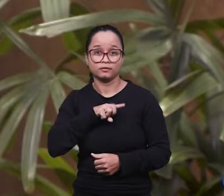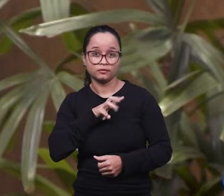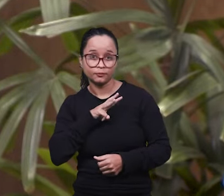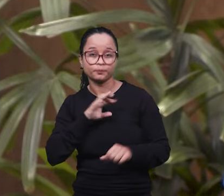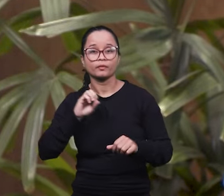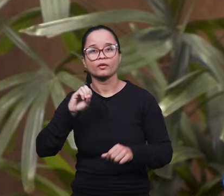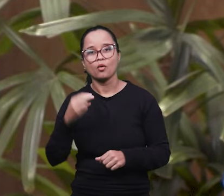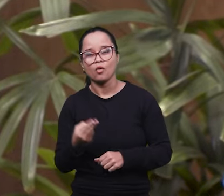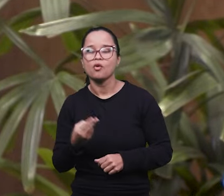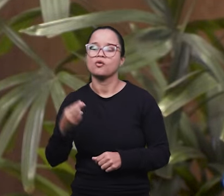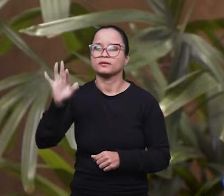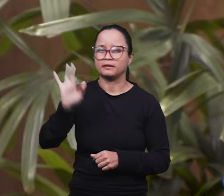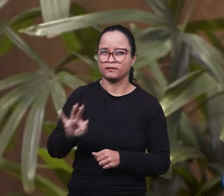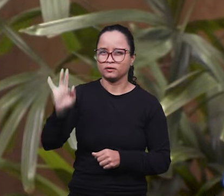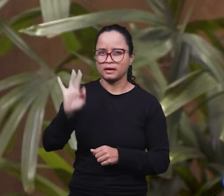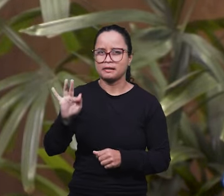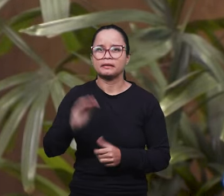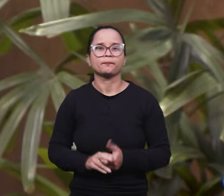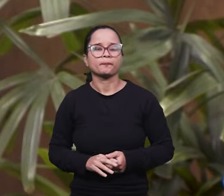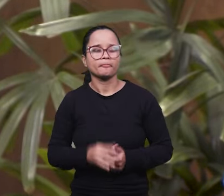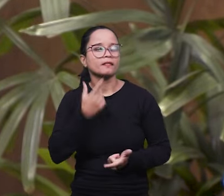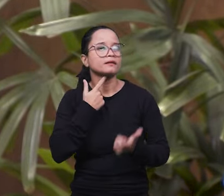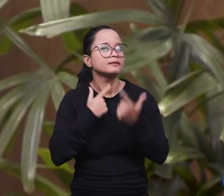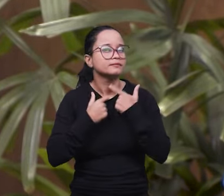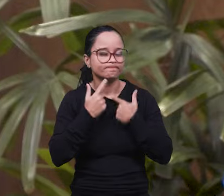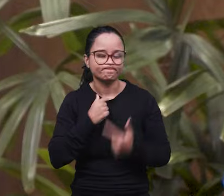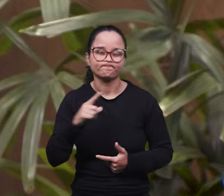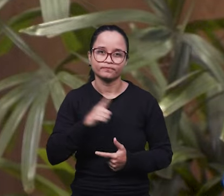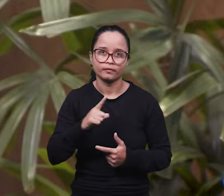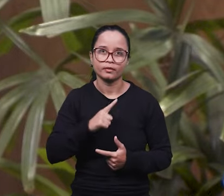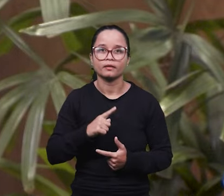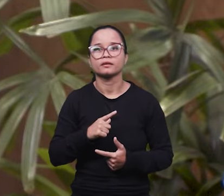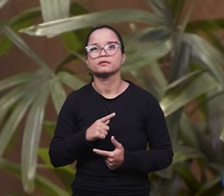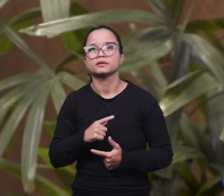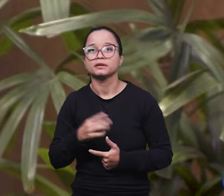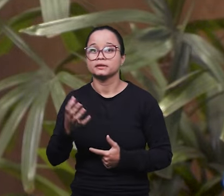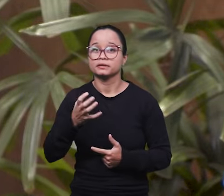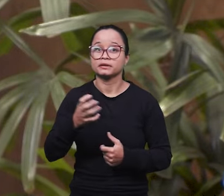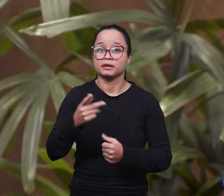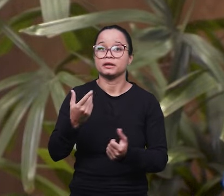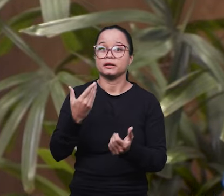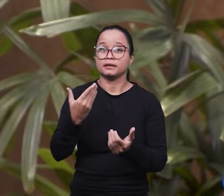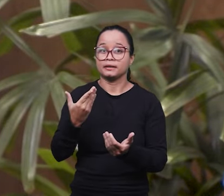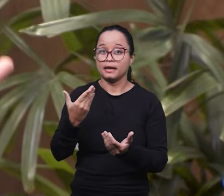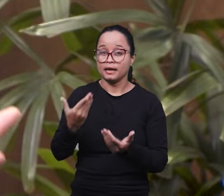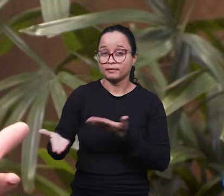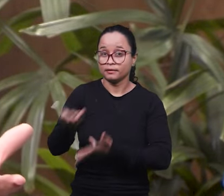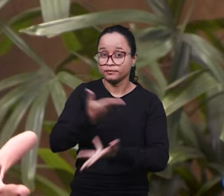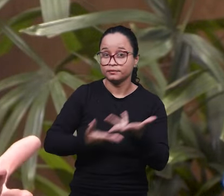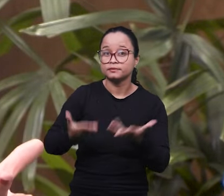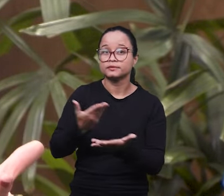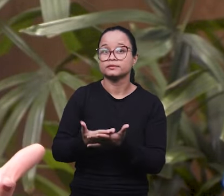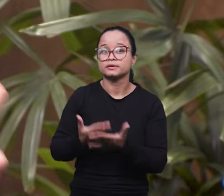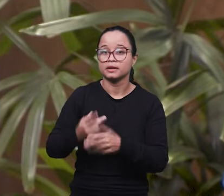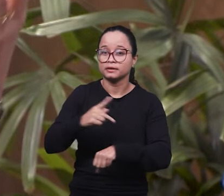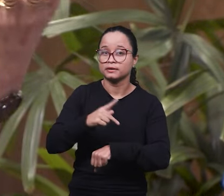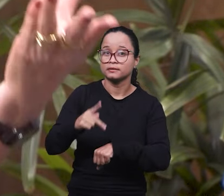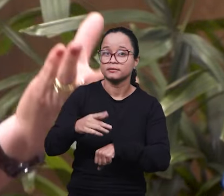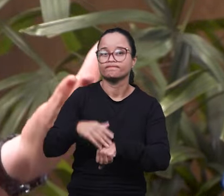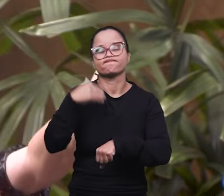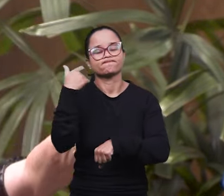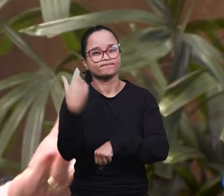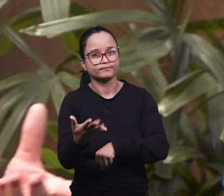ou no curso superior ter esse desejo de querer participar de um intercâmbio né não basta os pais terem uma vivência